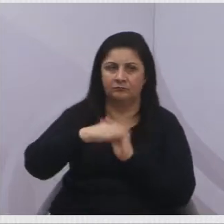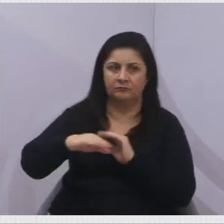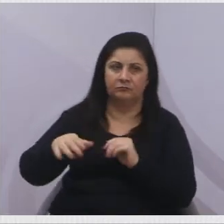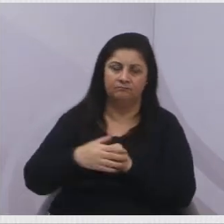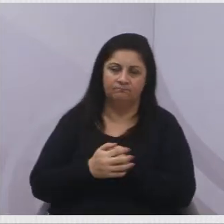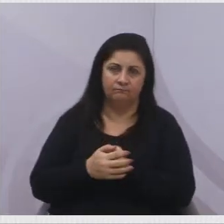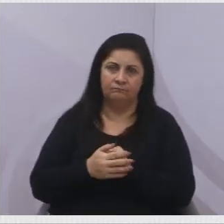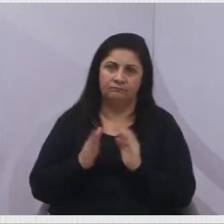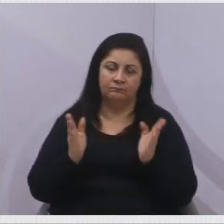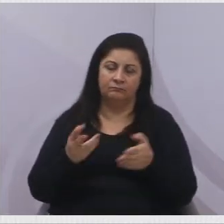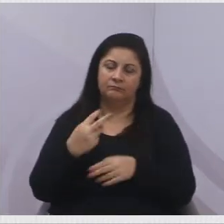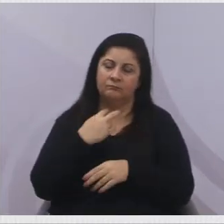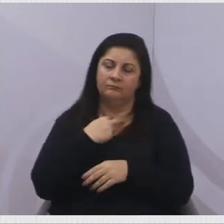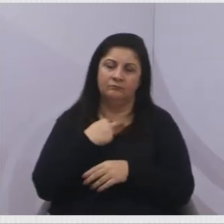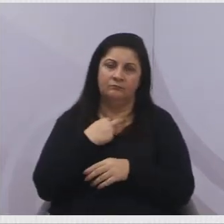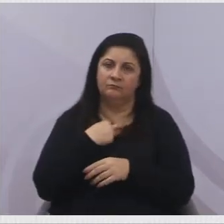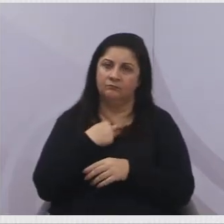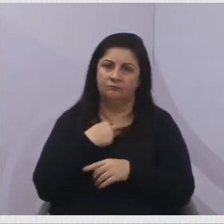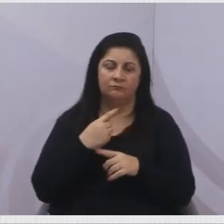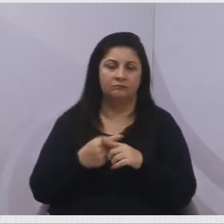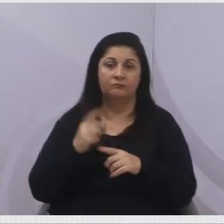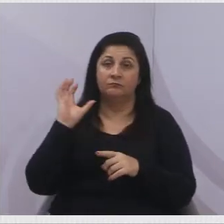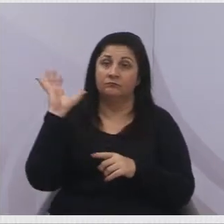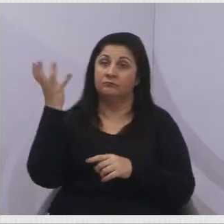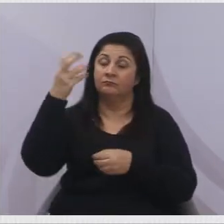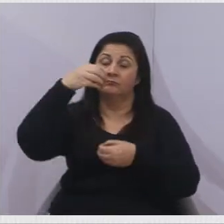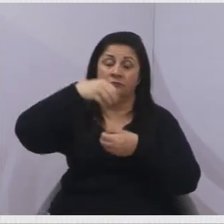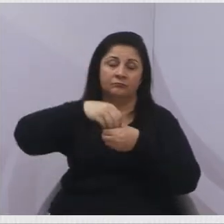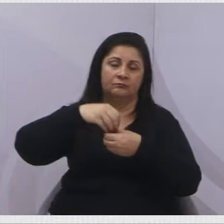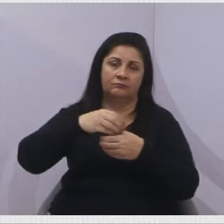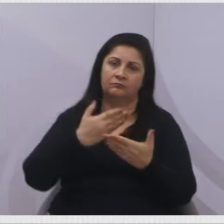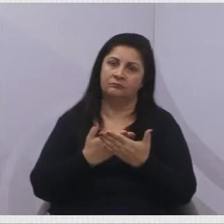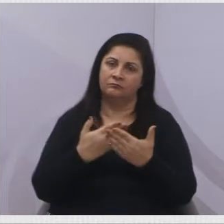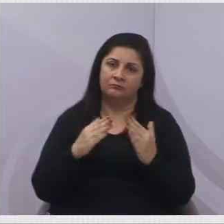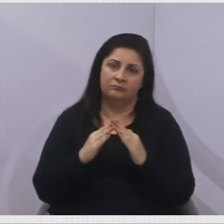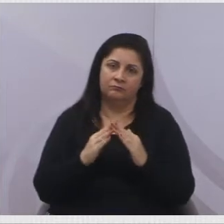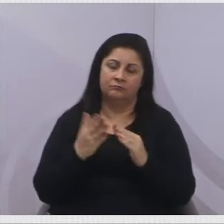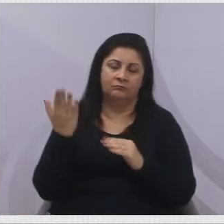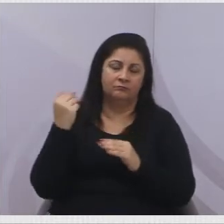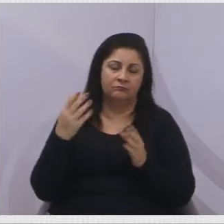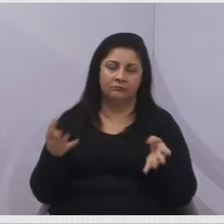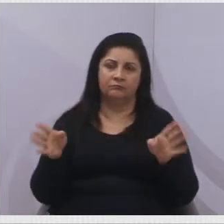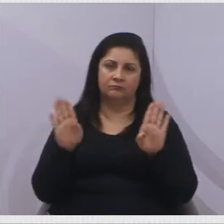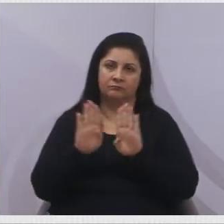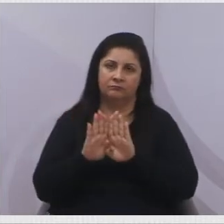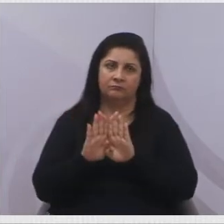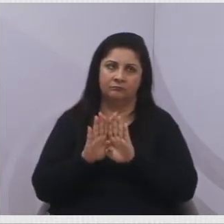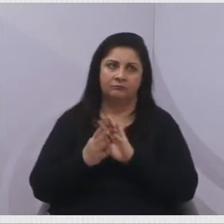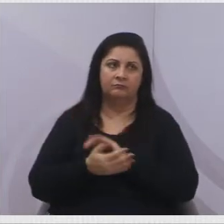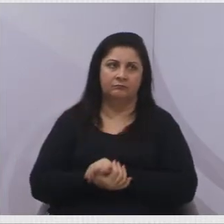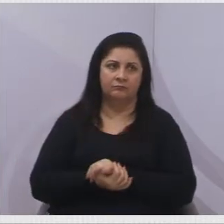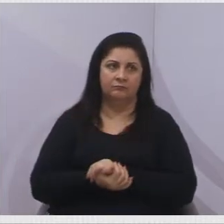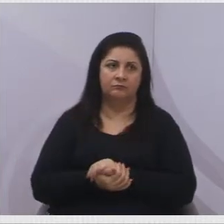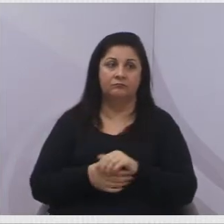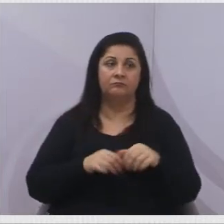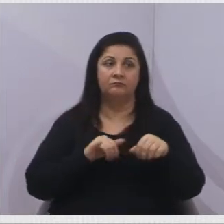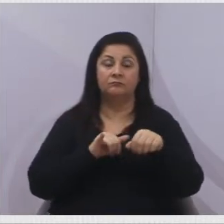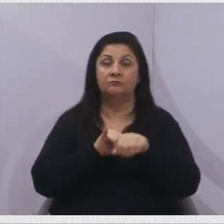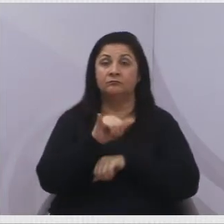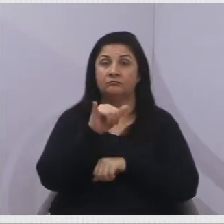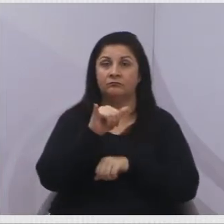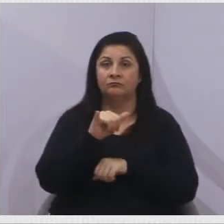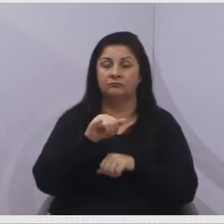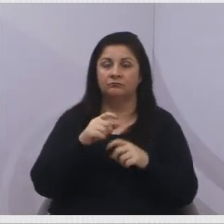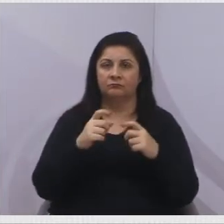nem em 2021, porque ela é realizada nas escolas que estavam fechadas. Absenteísmo na